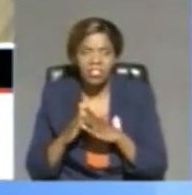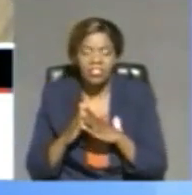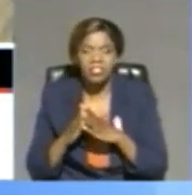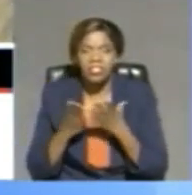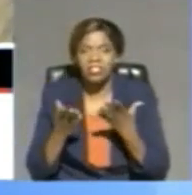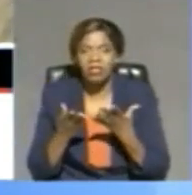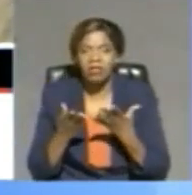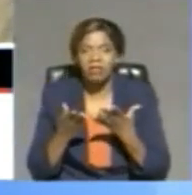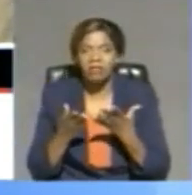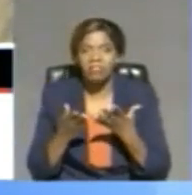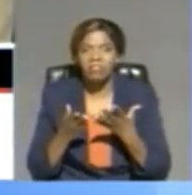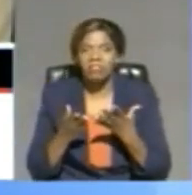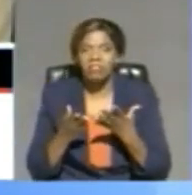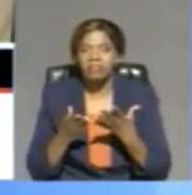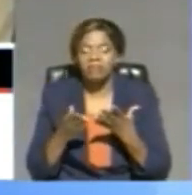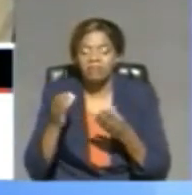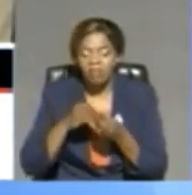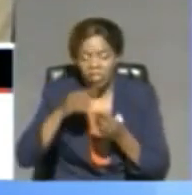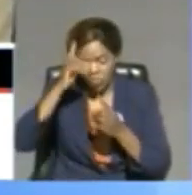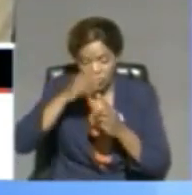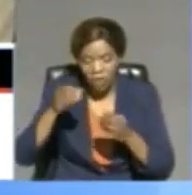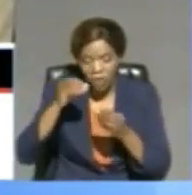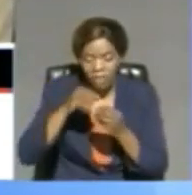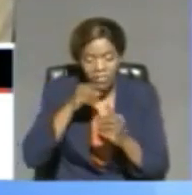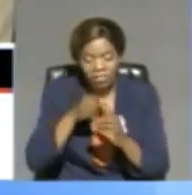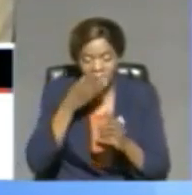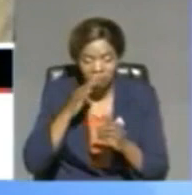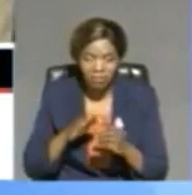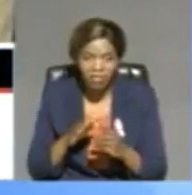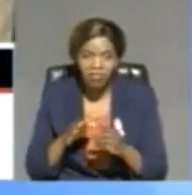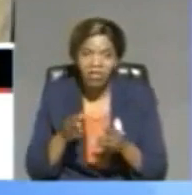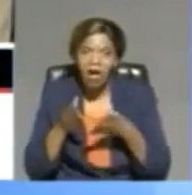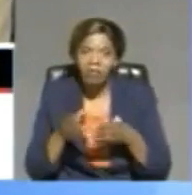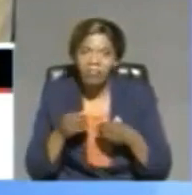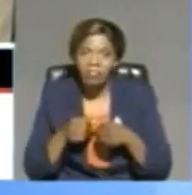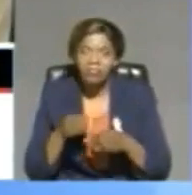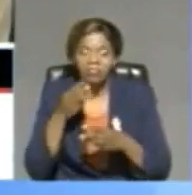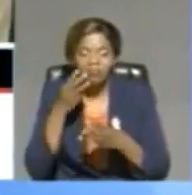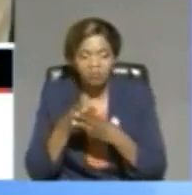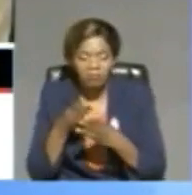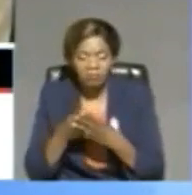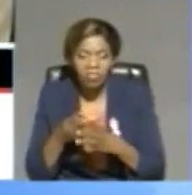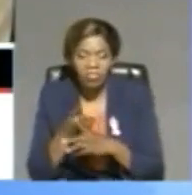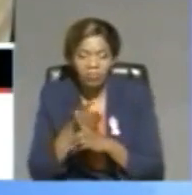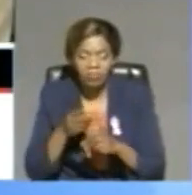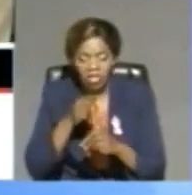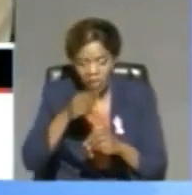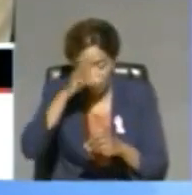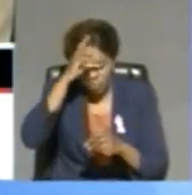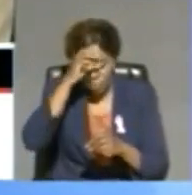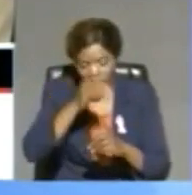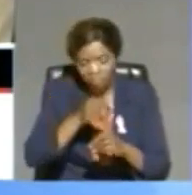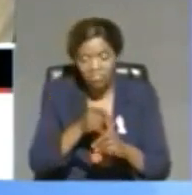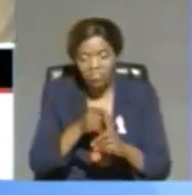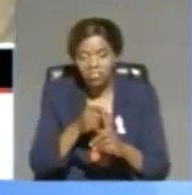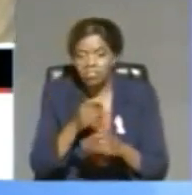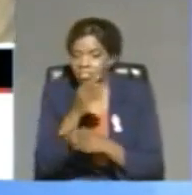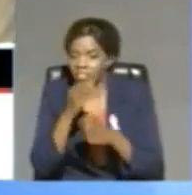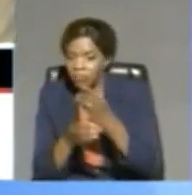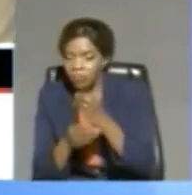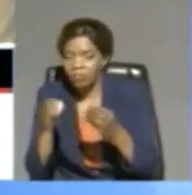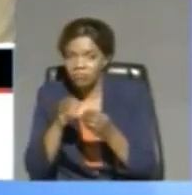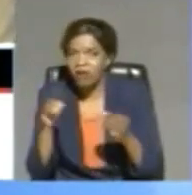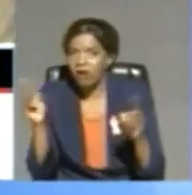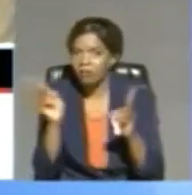um problema policial de um ex-deputado, ou seja, ele não é mais deputado, mas que deveria ter a consciência